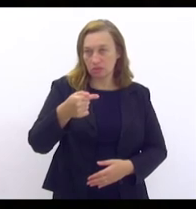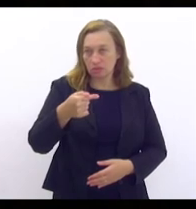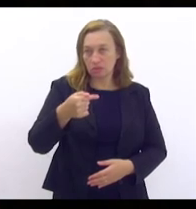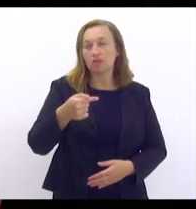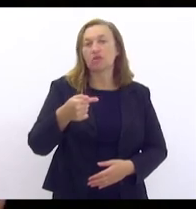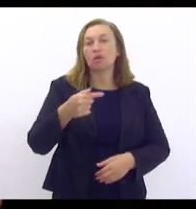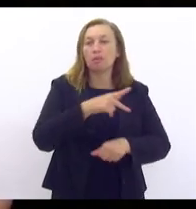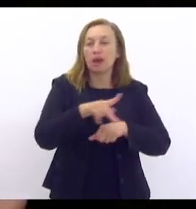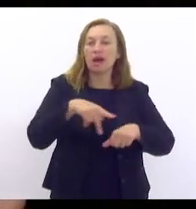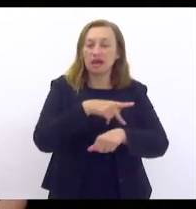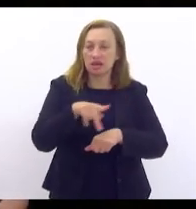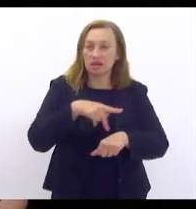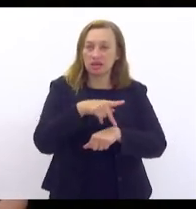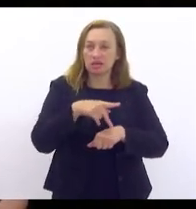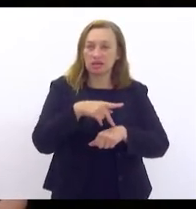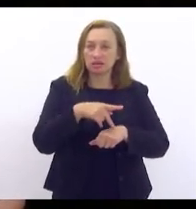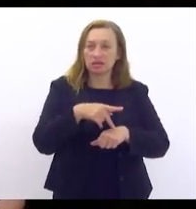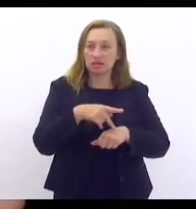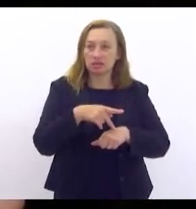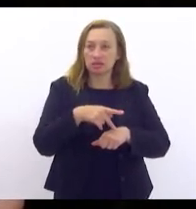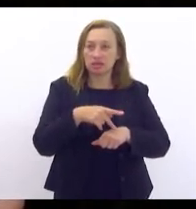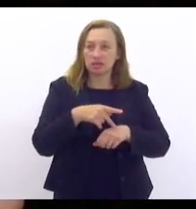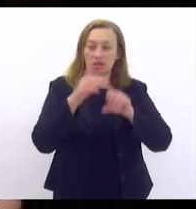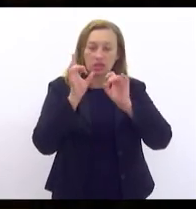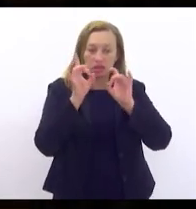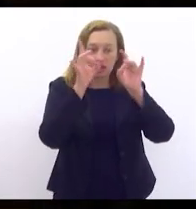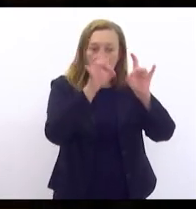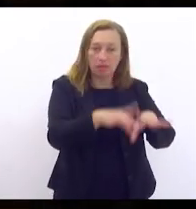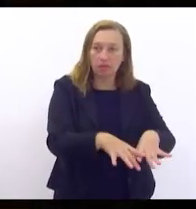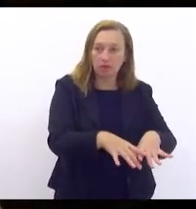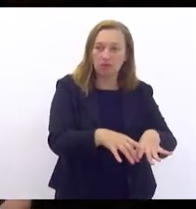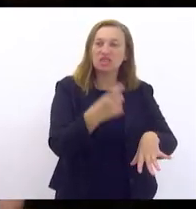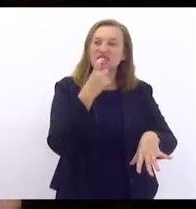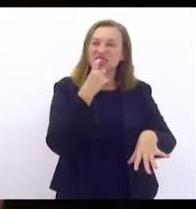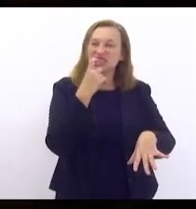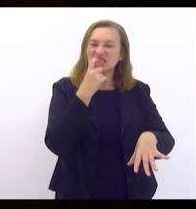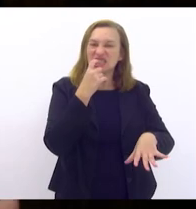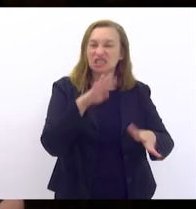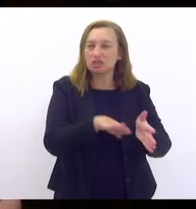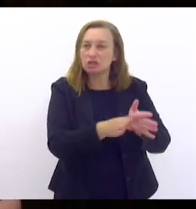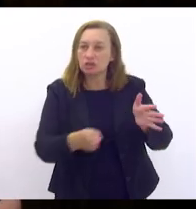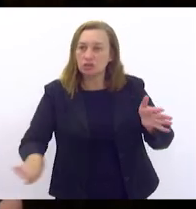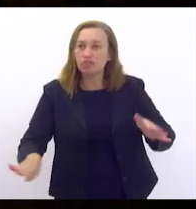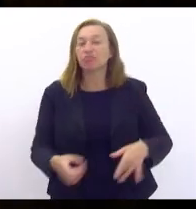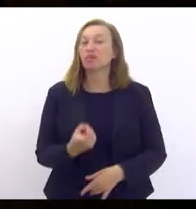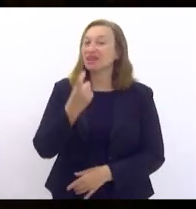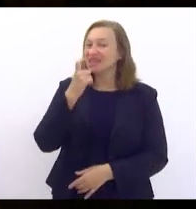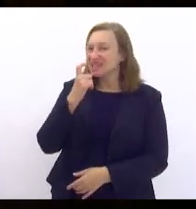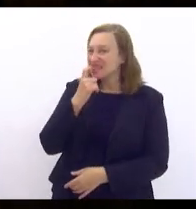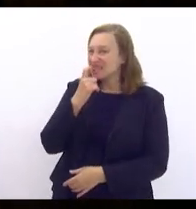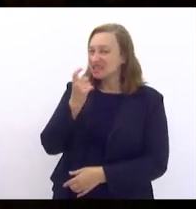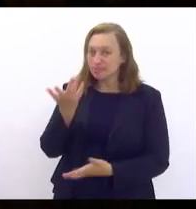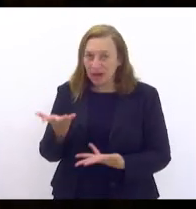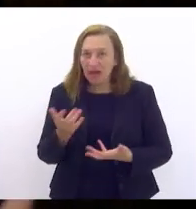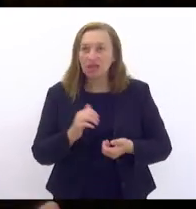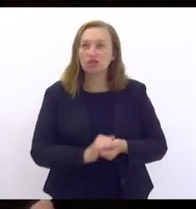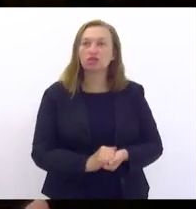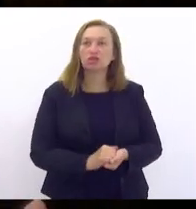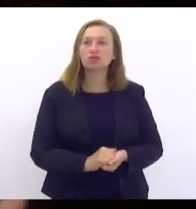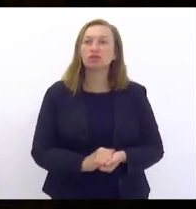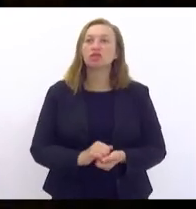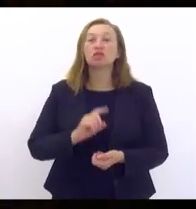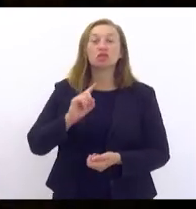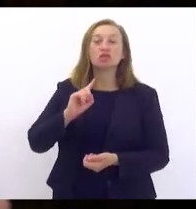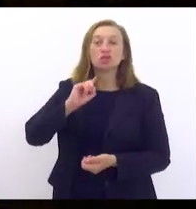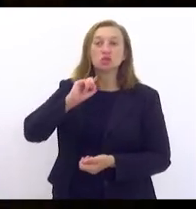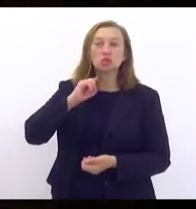temos cinco ilhas de plástico hoje no oceano né então no quesito plástico no quesito né de poluição